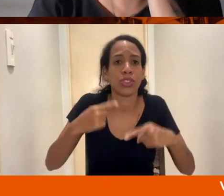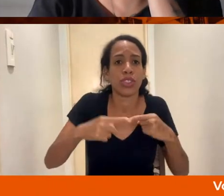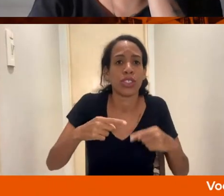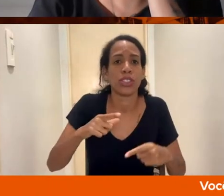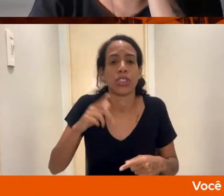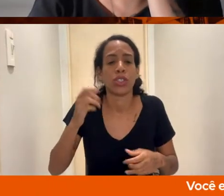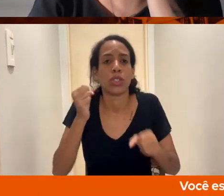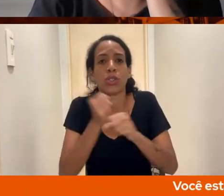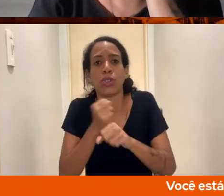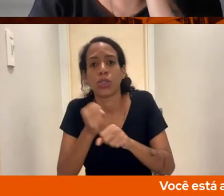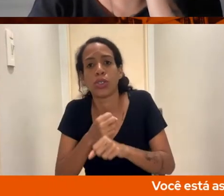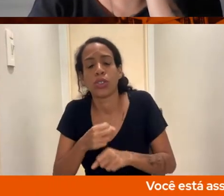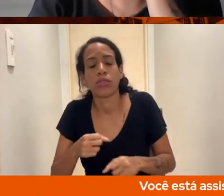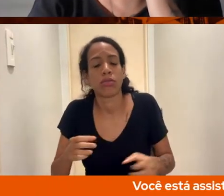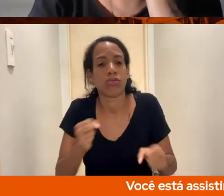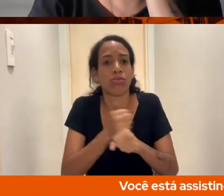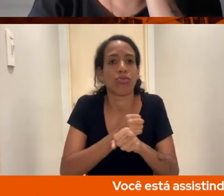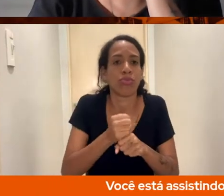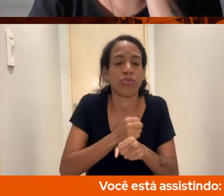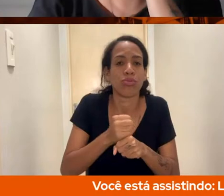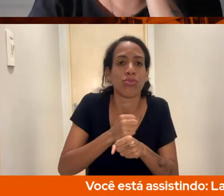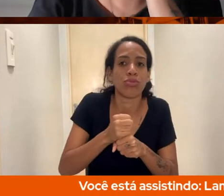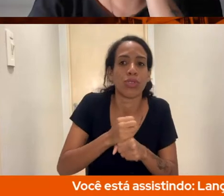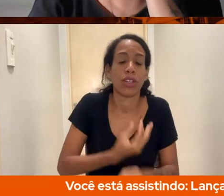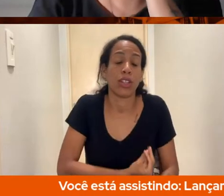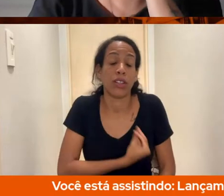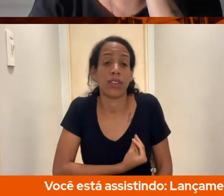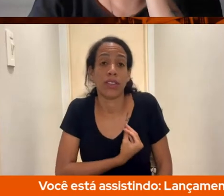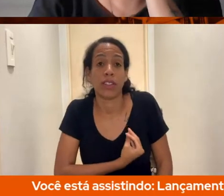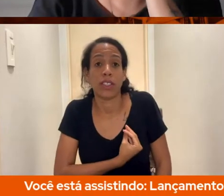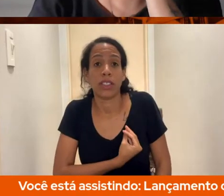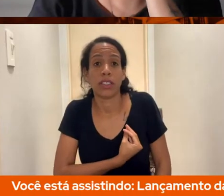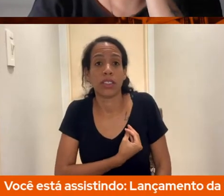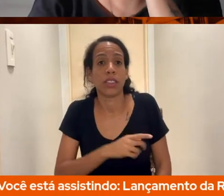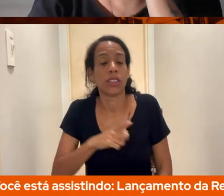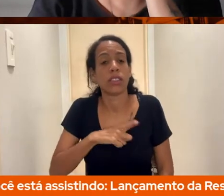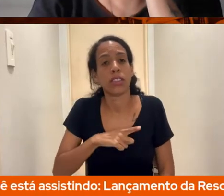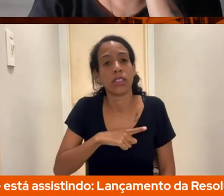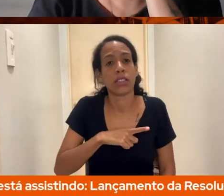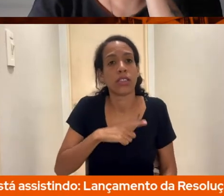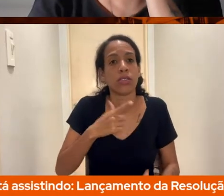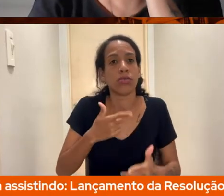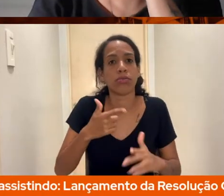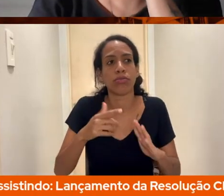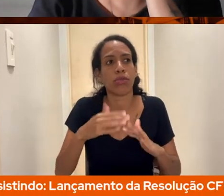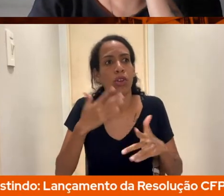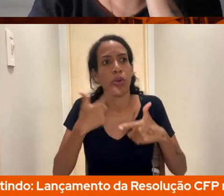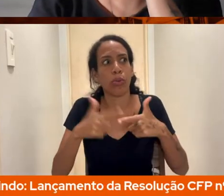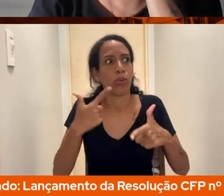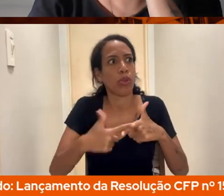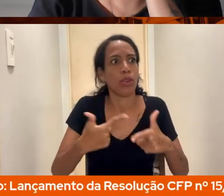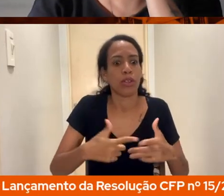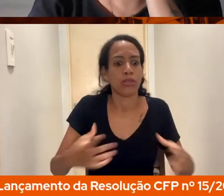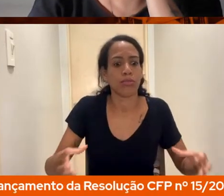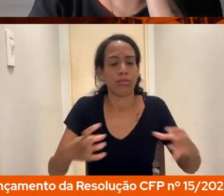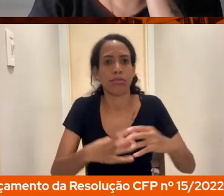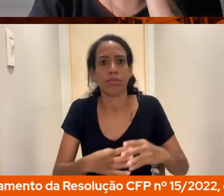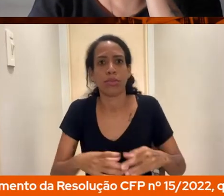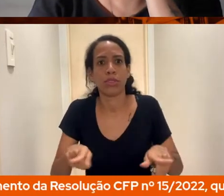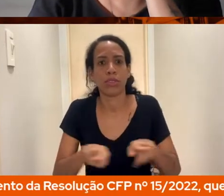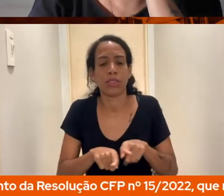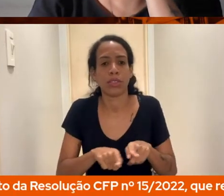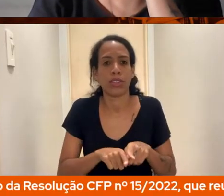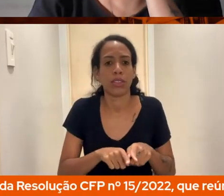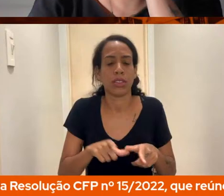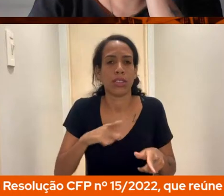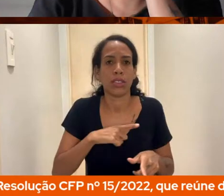construindo em todos os âmbitos de convivência social, com as determinadas parcelas da nossa população e com determinadas parcelas